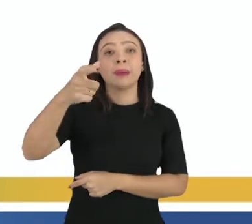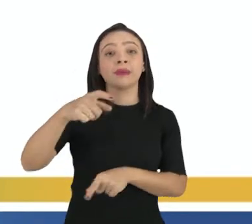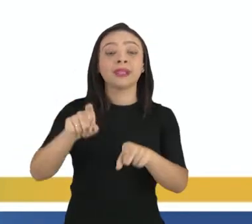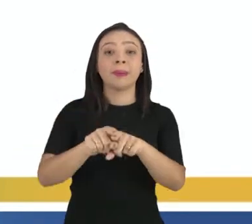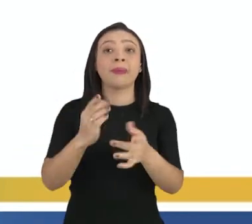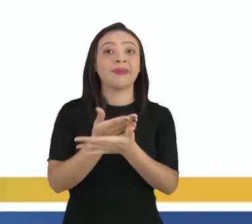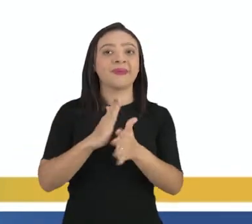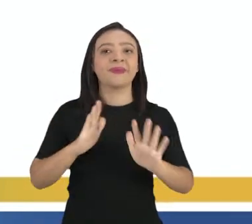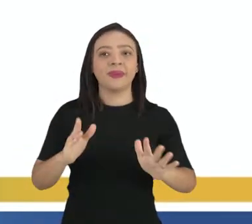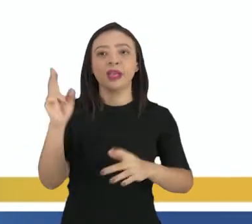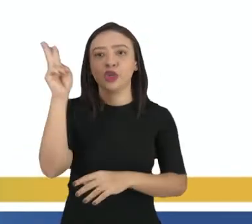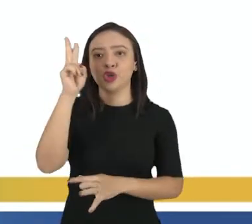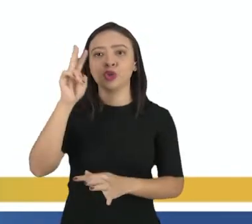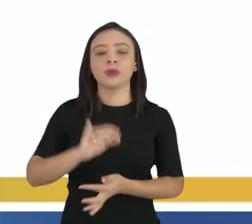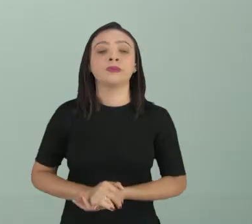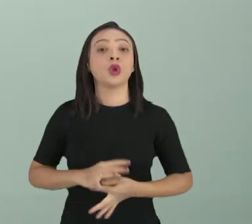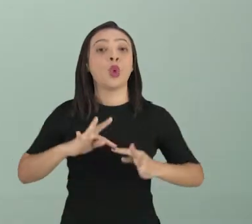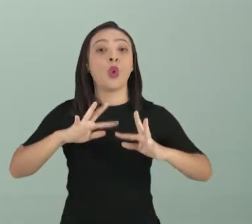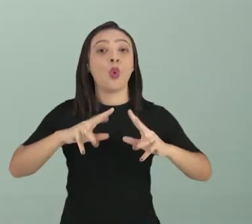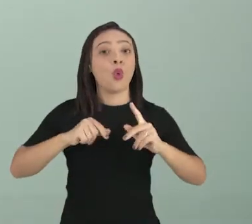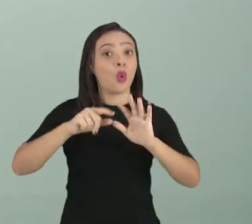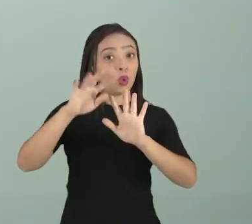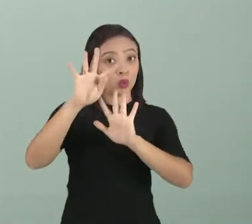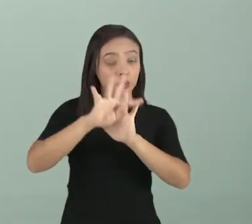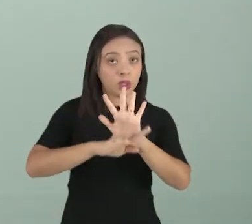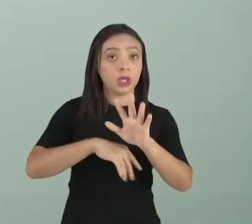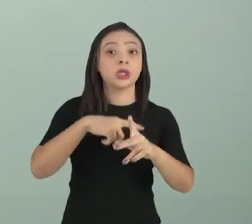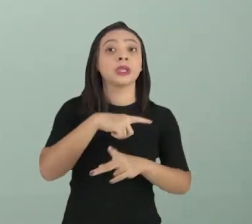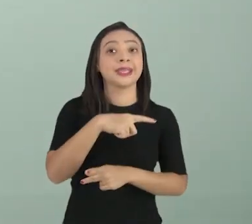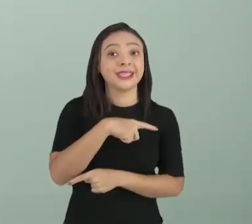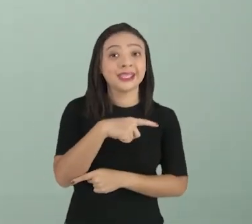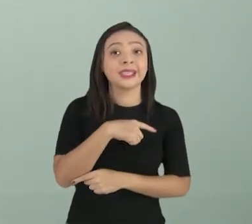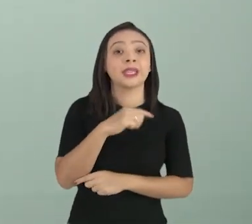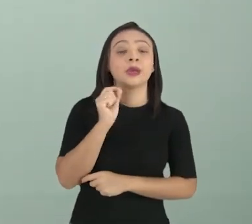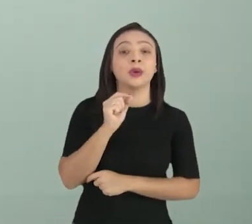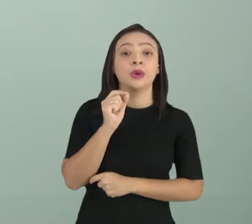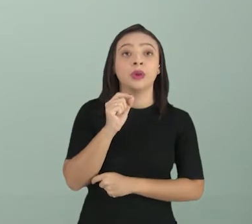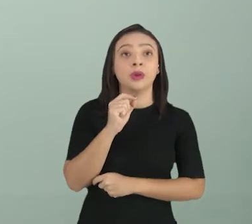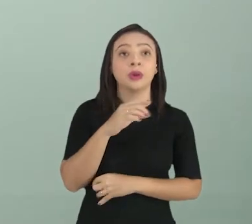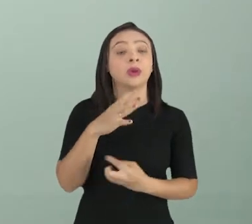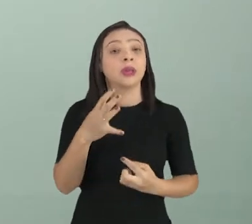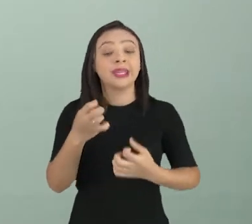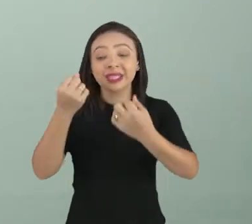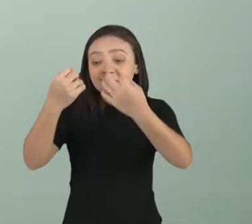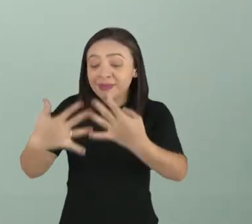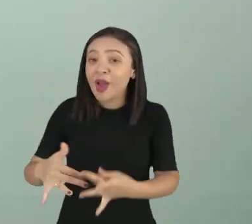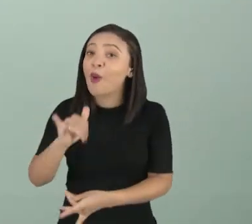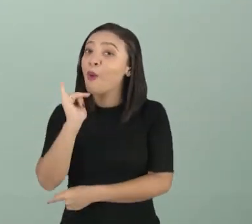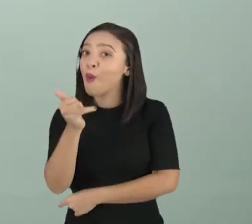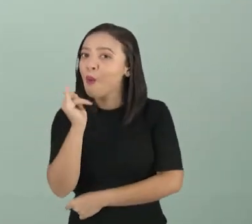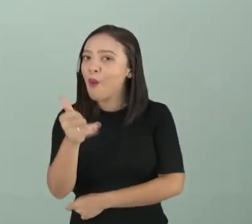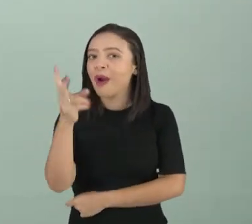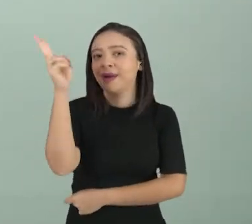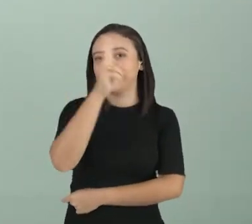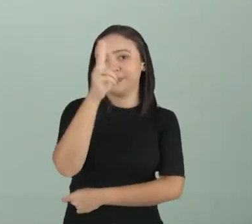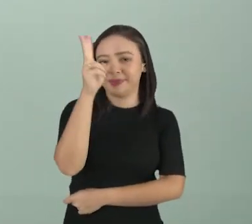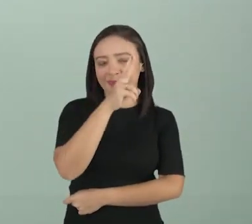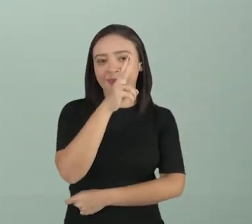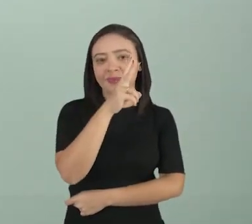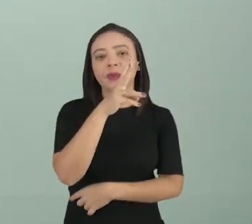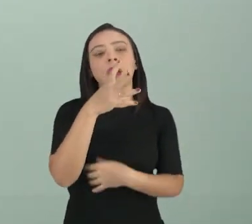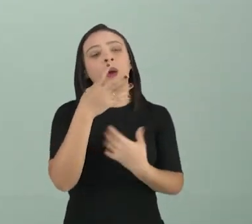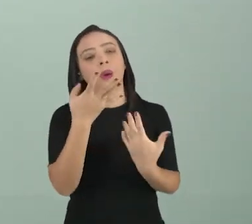desfecho então todo o texto que tem se o contar uma história